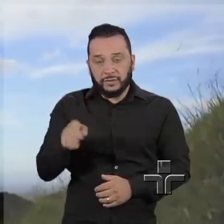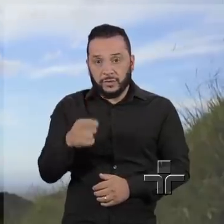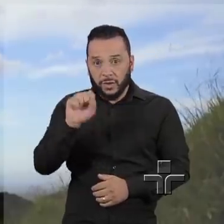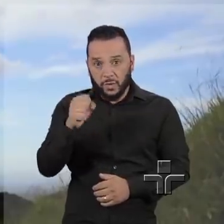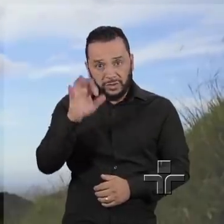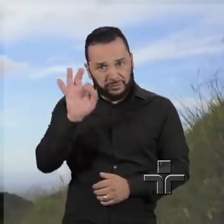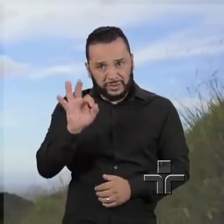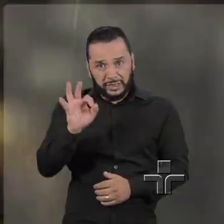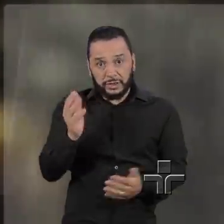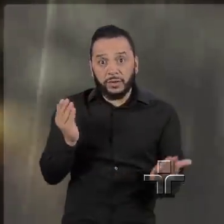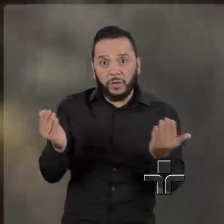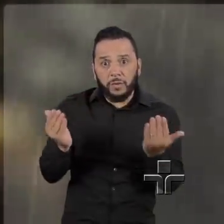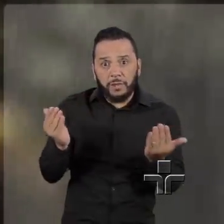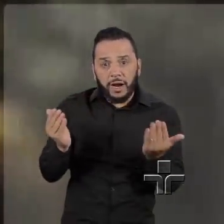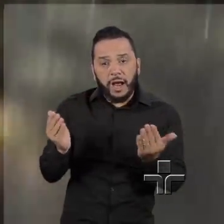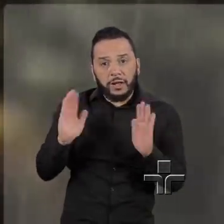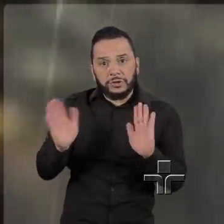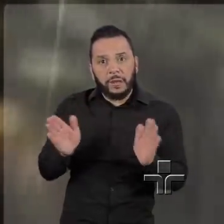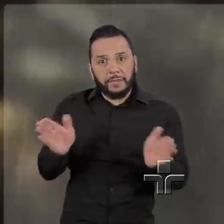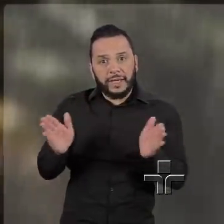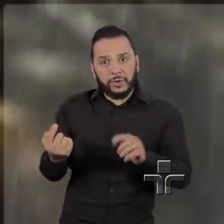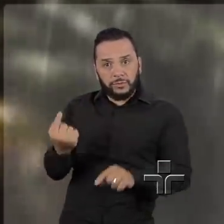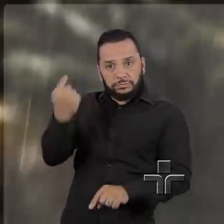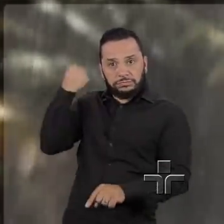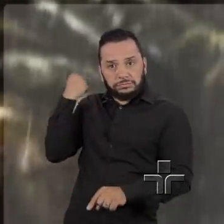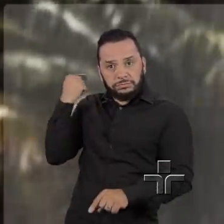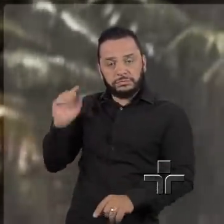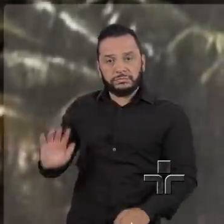56,8% em relação ao período anterior.